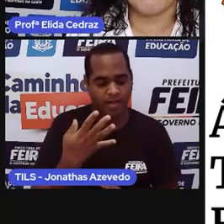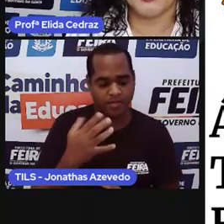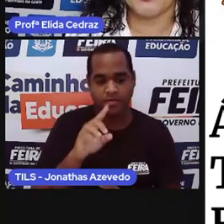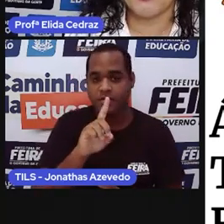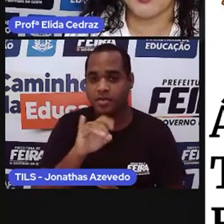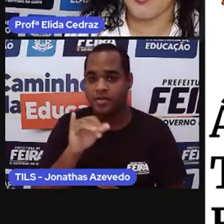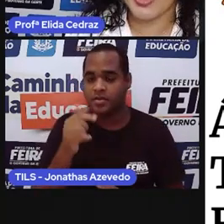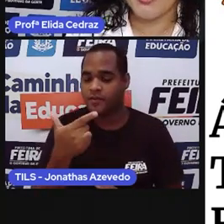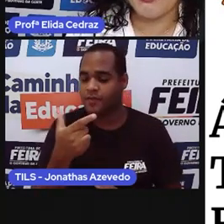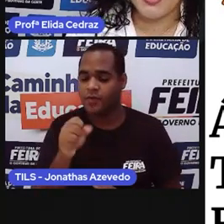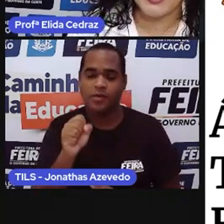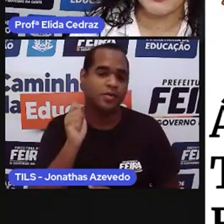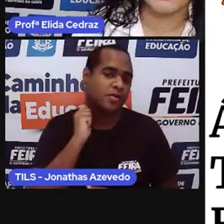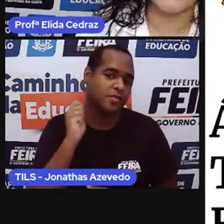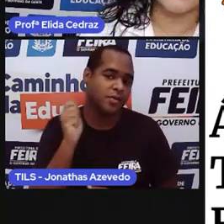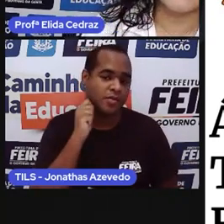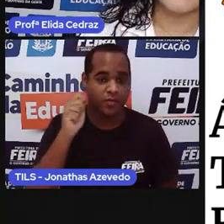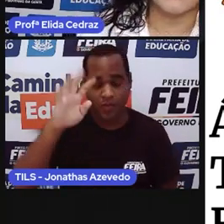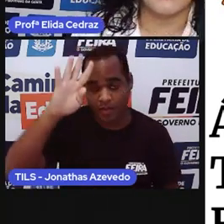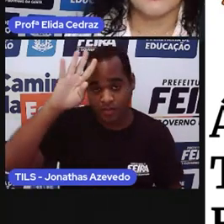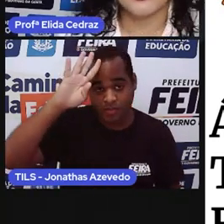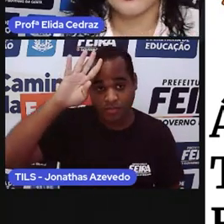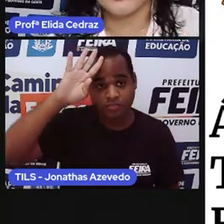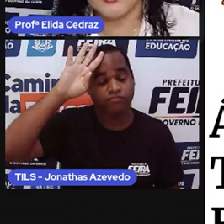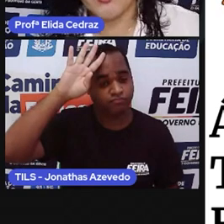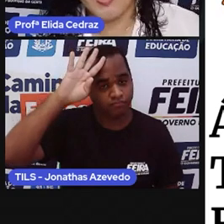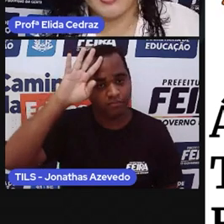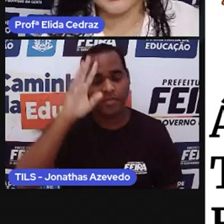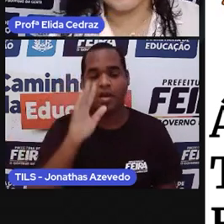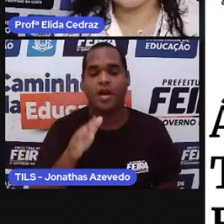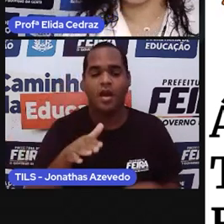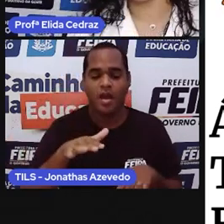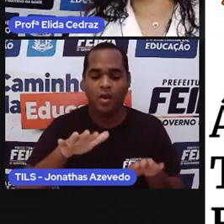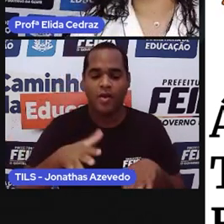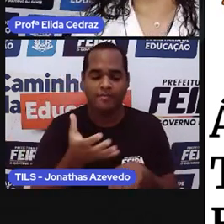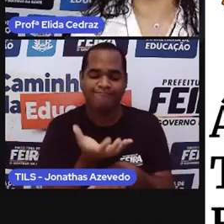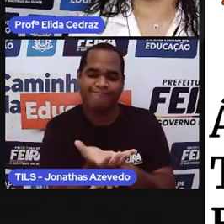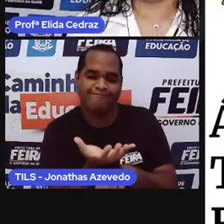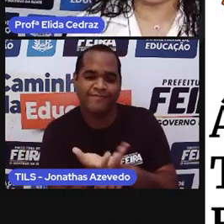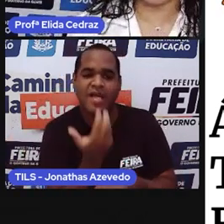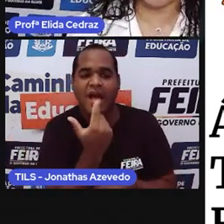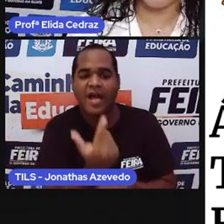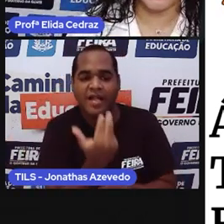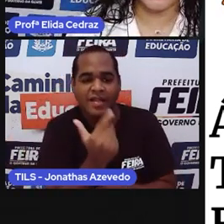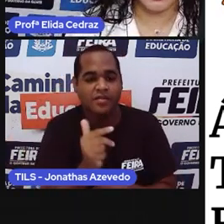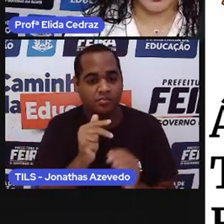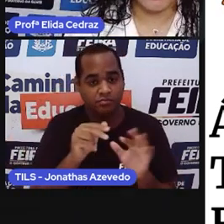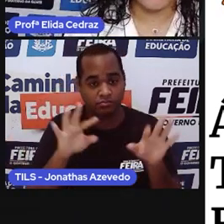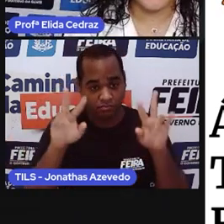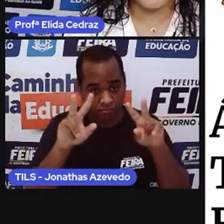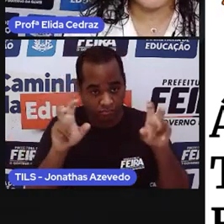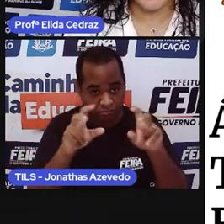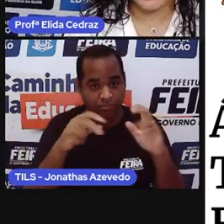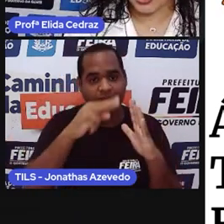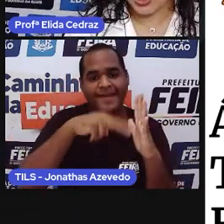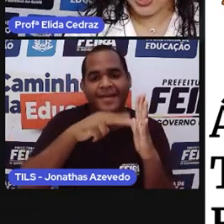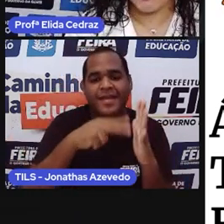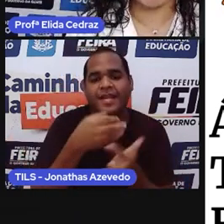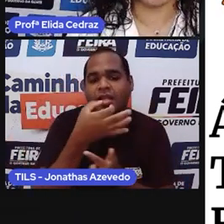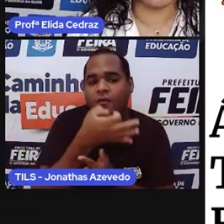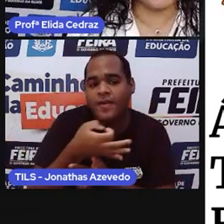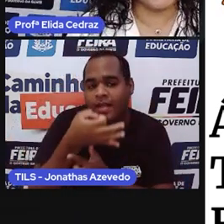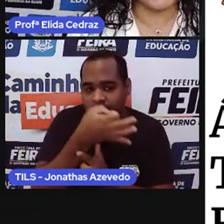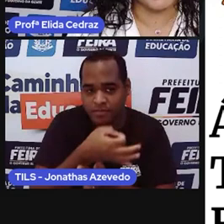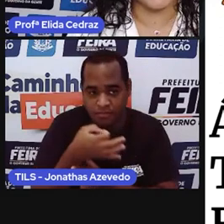de abril, uma quarta-feira. A área de linguagens e o nosso tema é leitura, oralidade